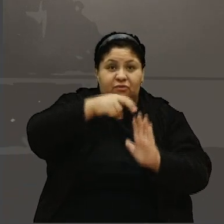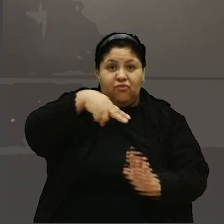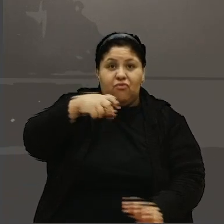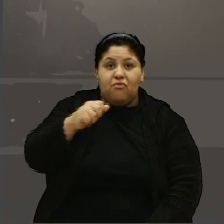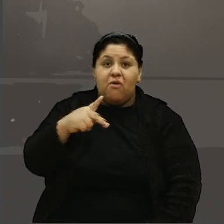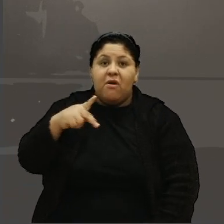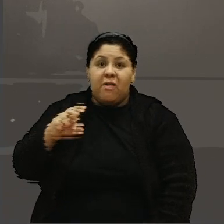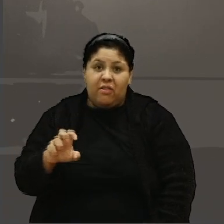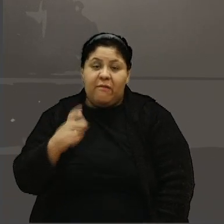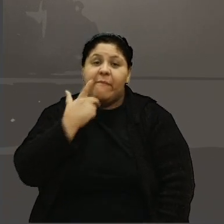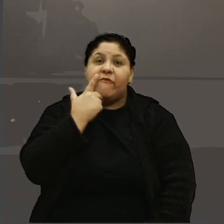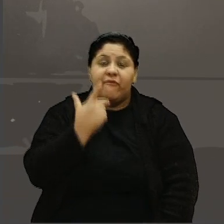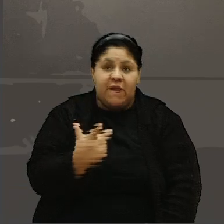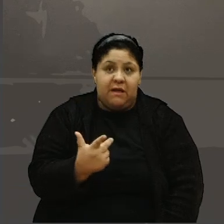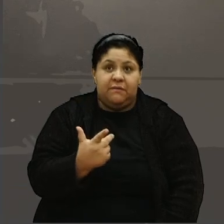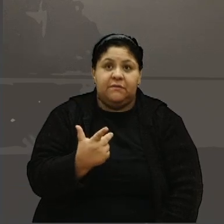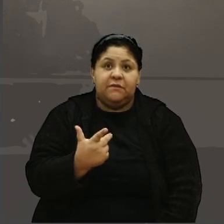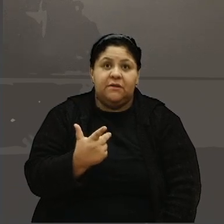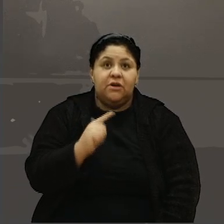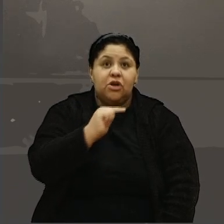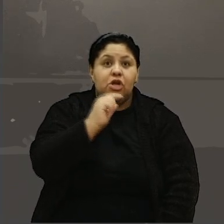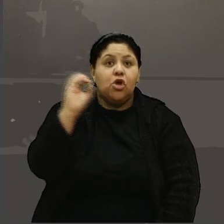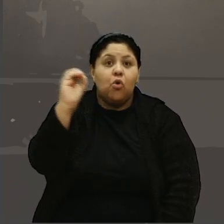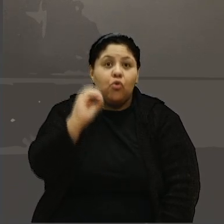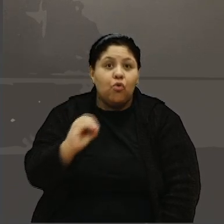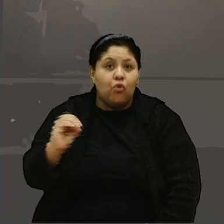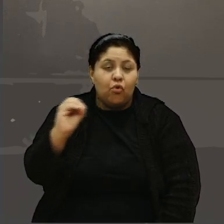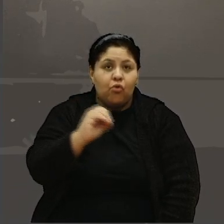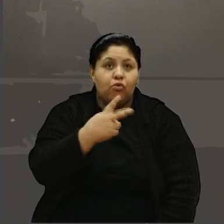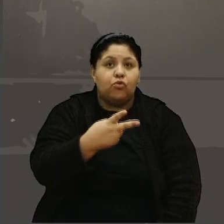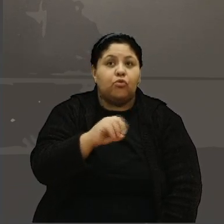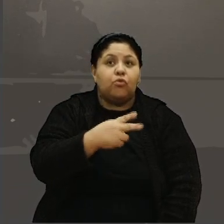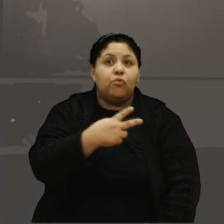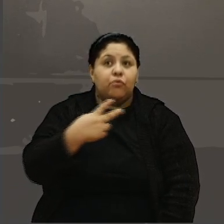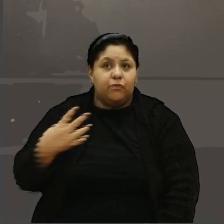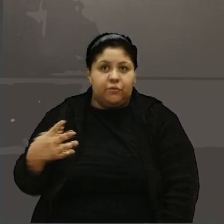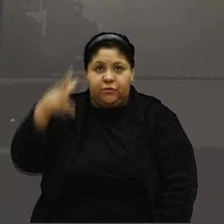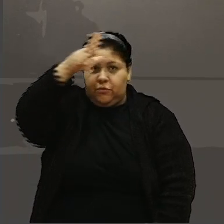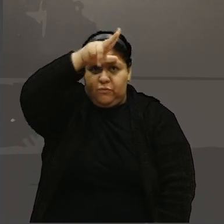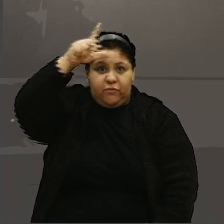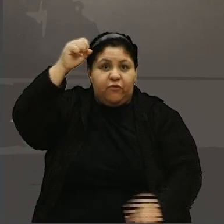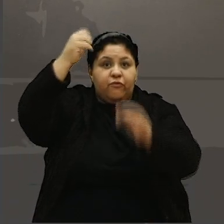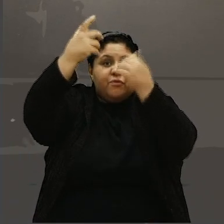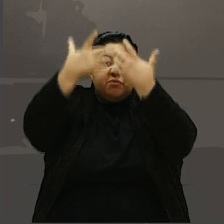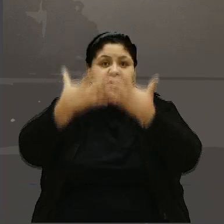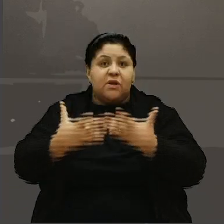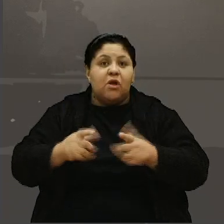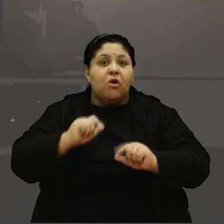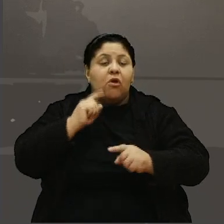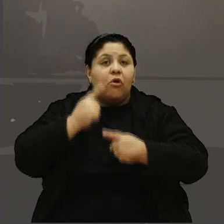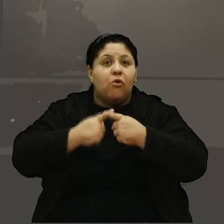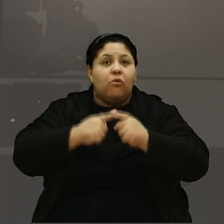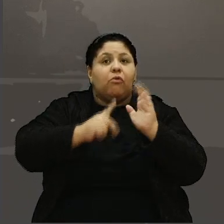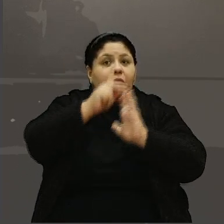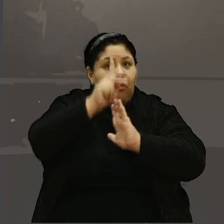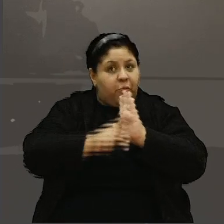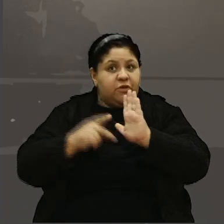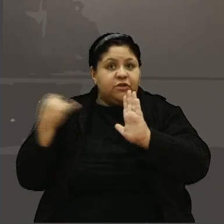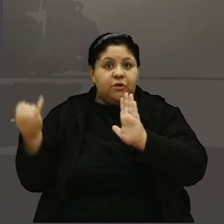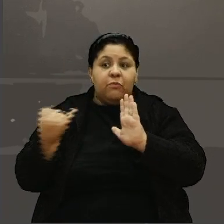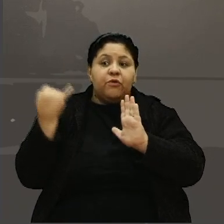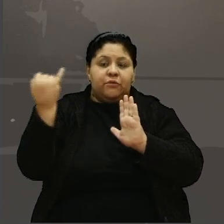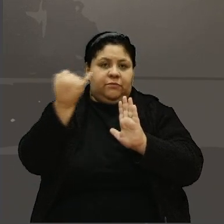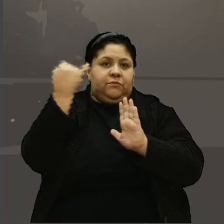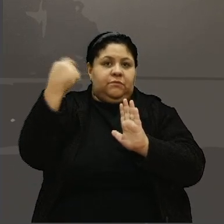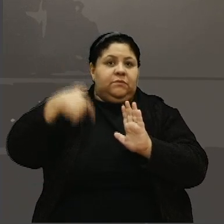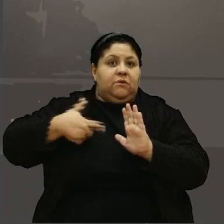ele foi falado em outubro de 24. O prefeito vai explicar o que é, porque é um projeto importante. E